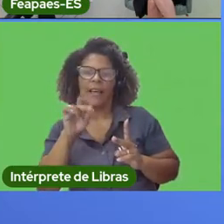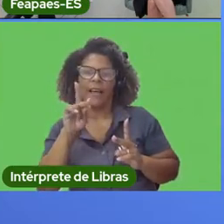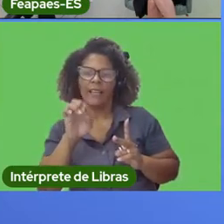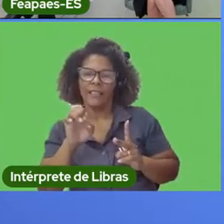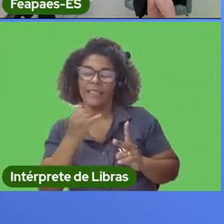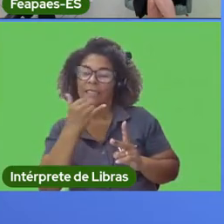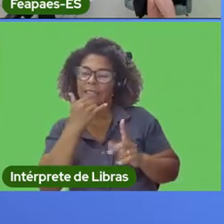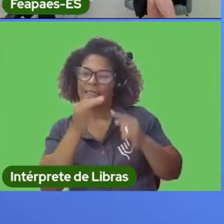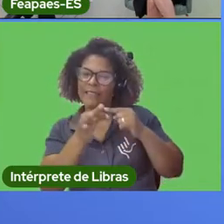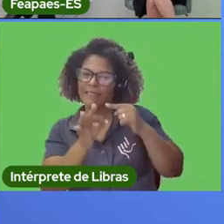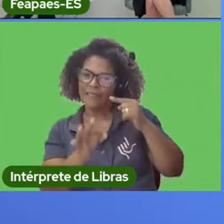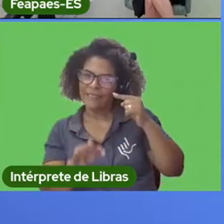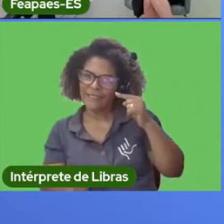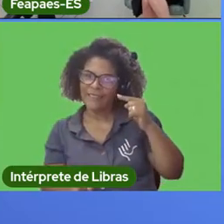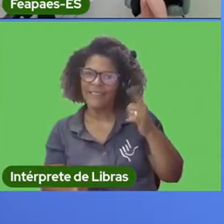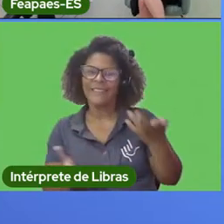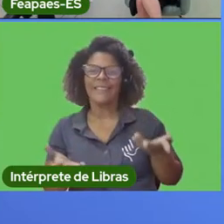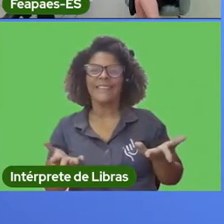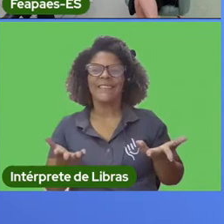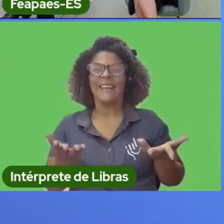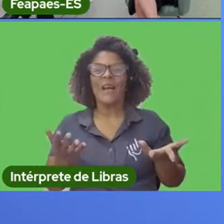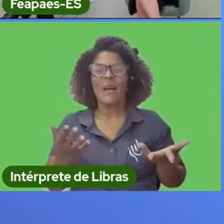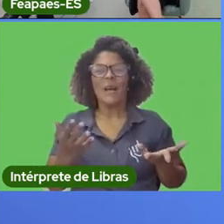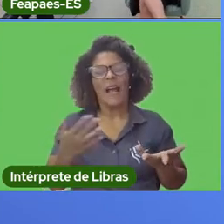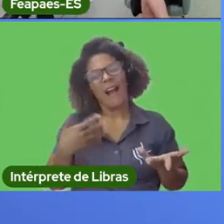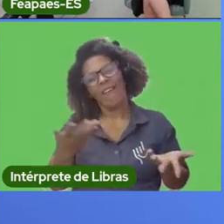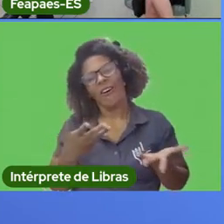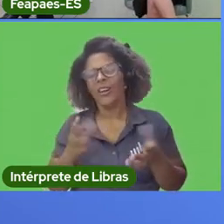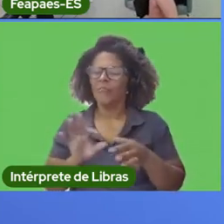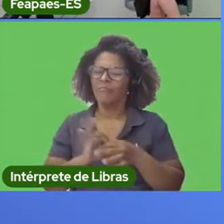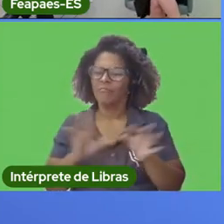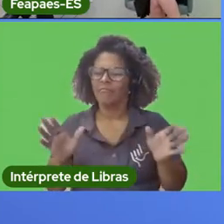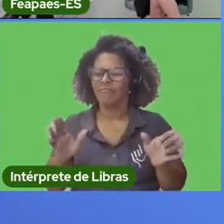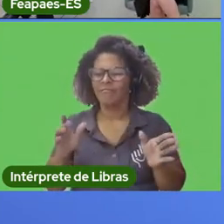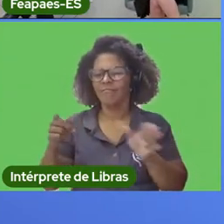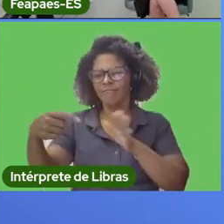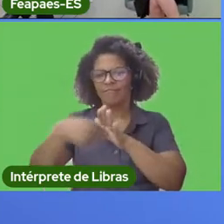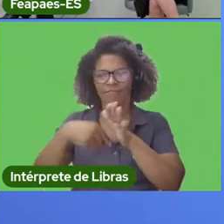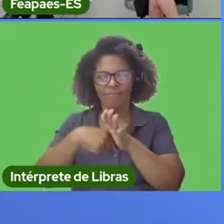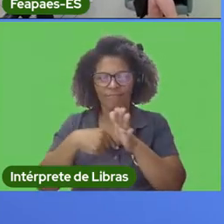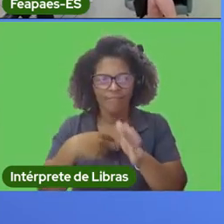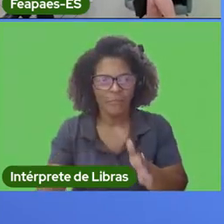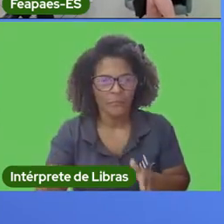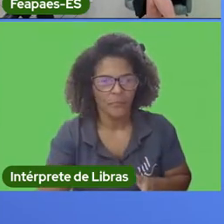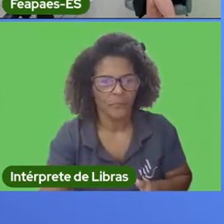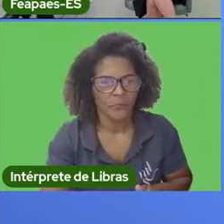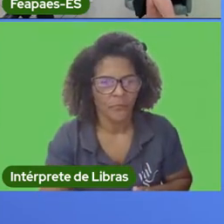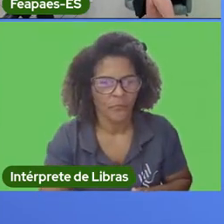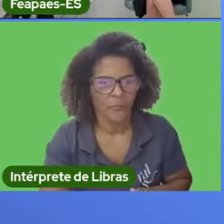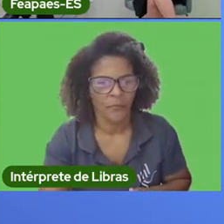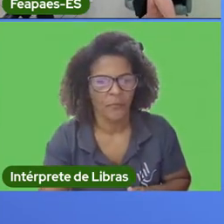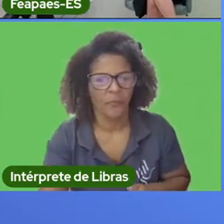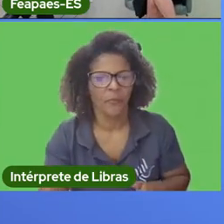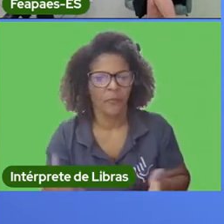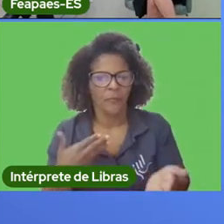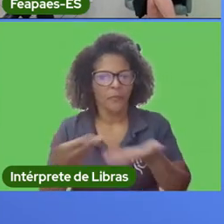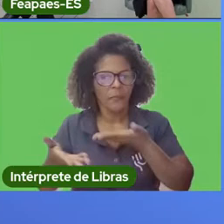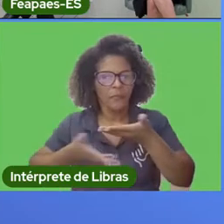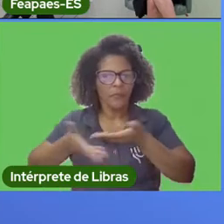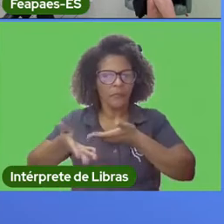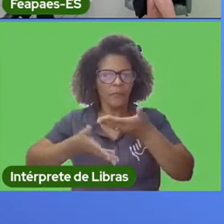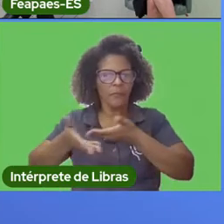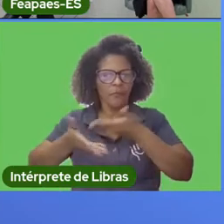ter me alongado, e agora eu me coloco aqui à disposição para a gente conversar, para a gente dialogar, para